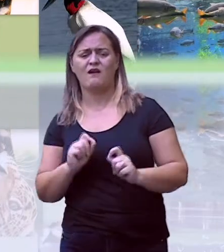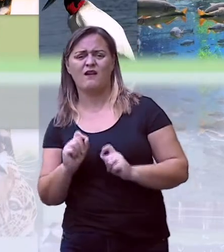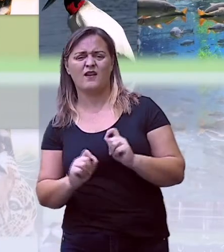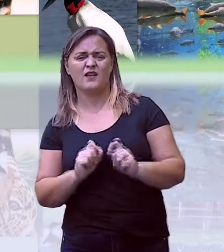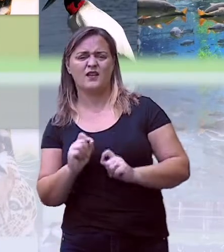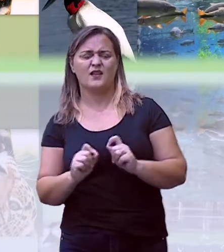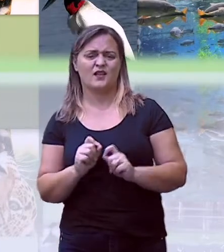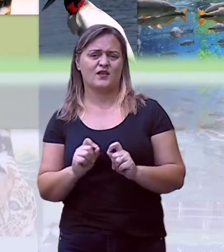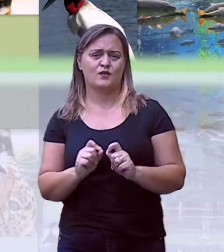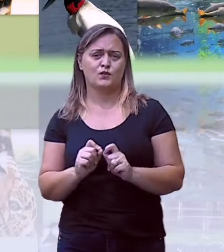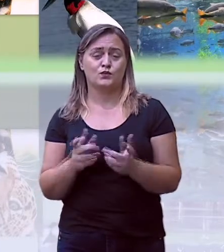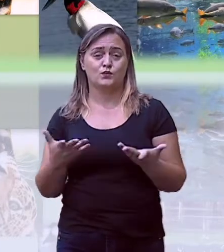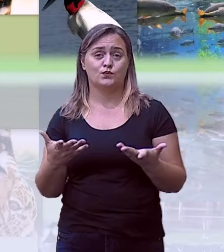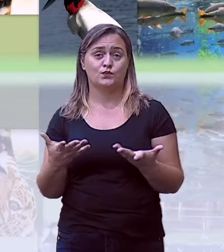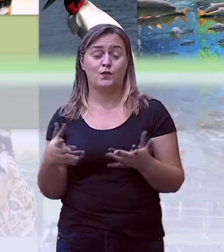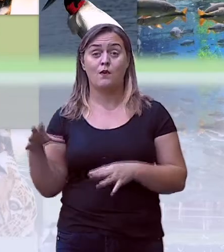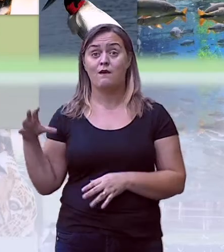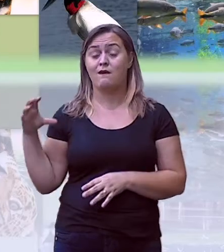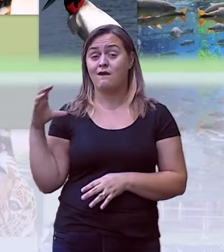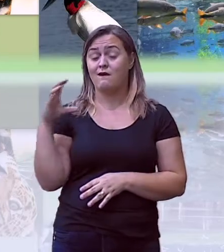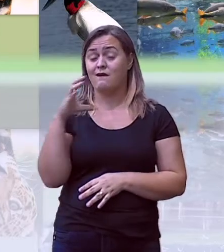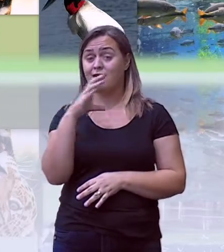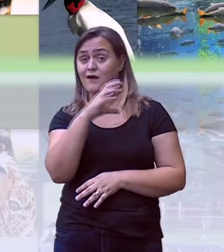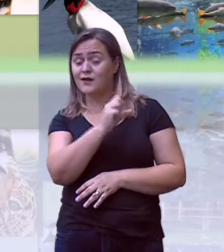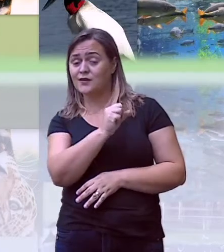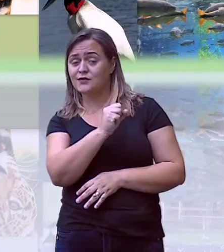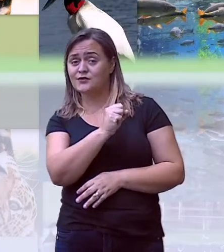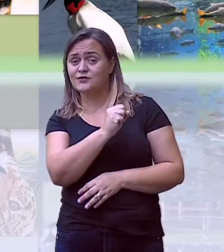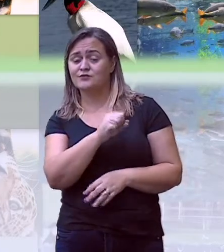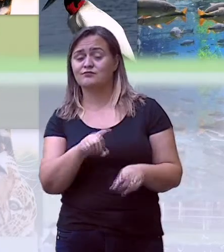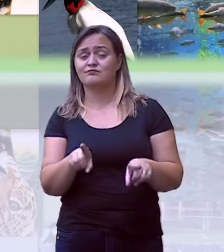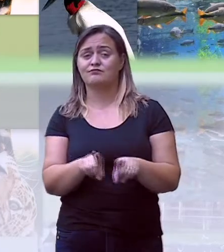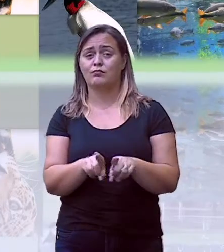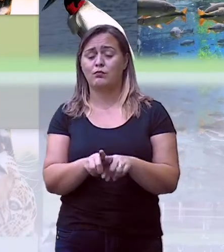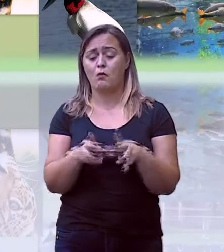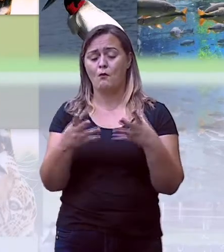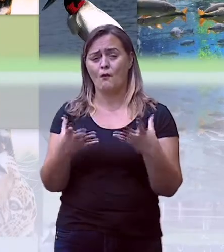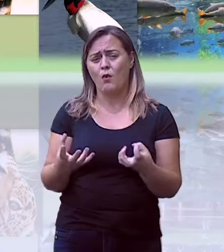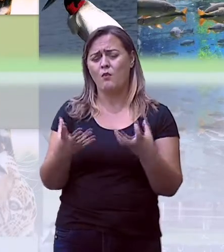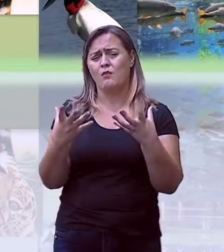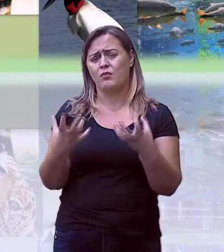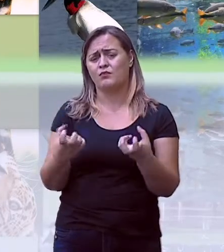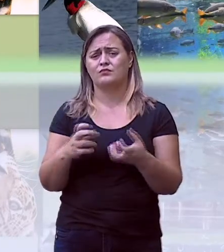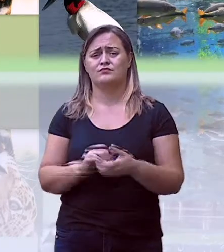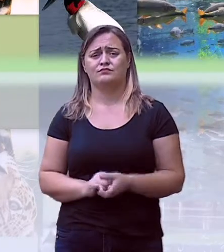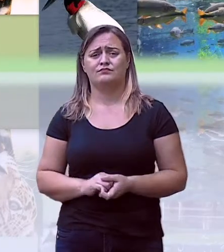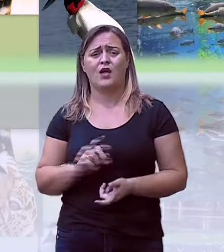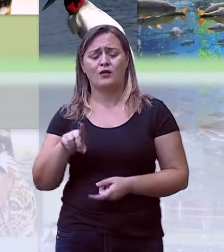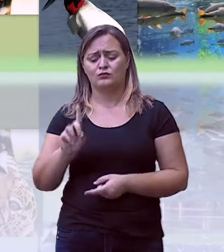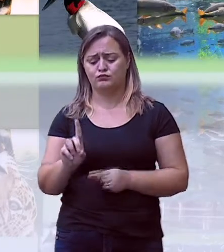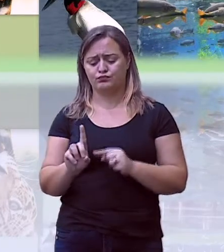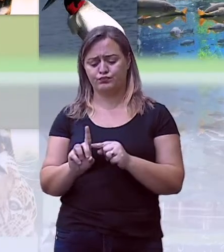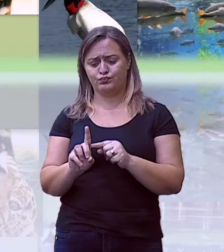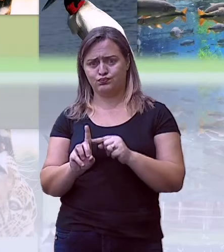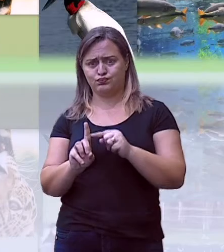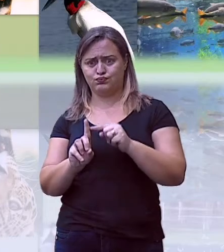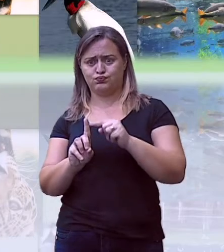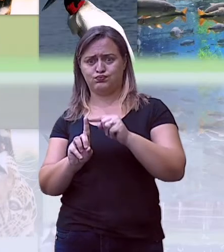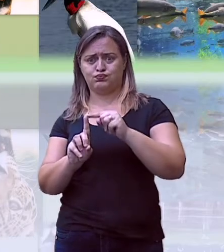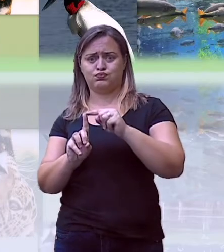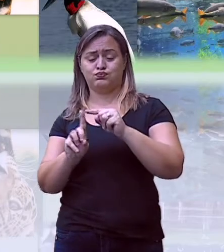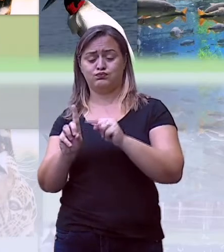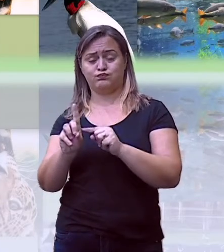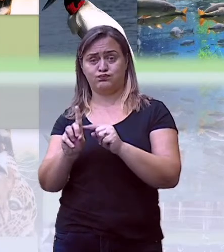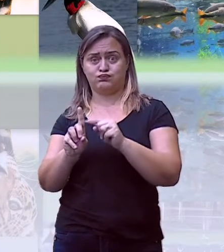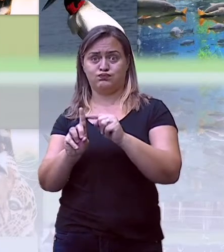predominantemente tropical, continental. Ele é marcado pelas altas temperaturas de grande